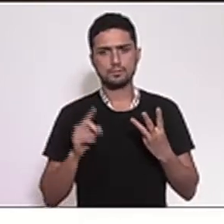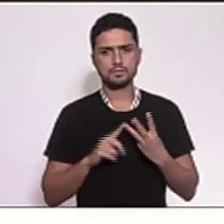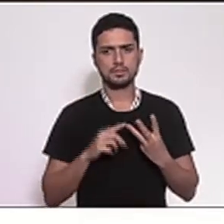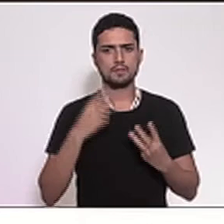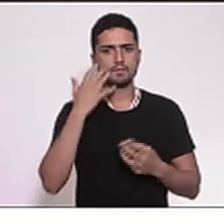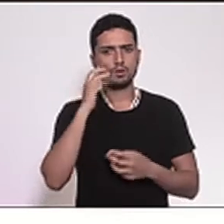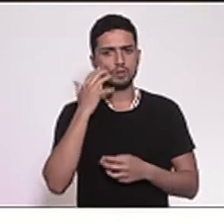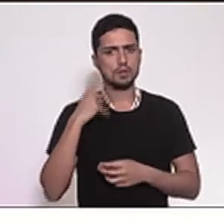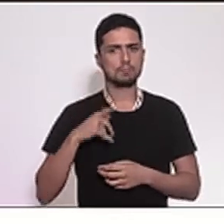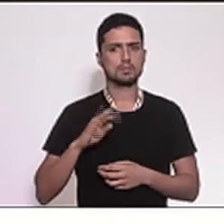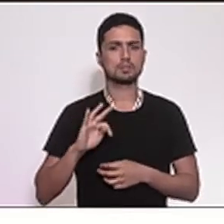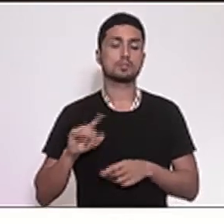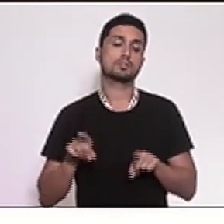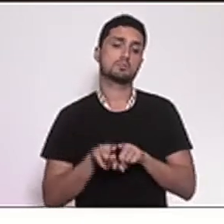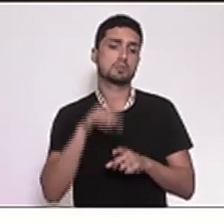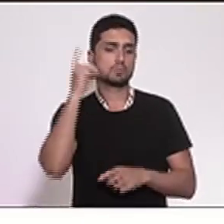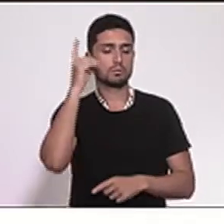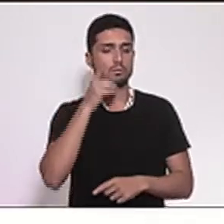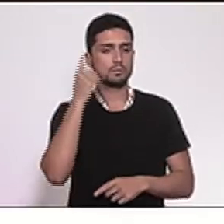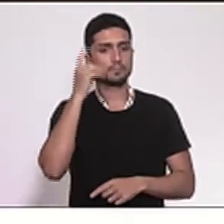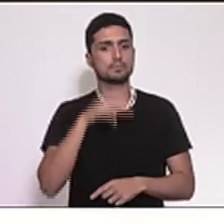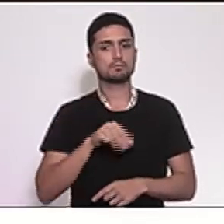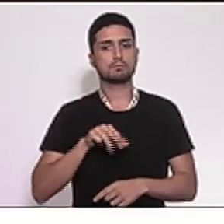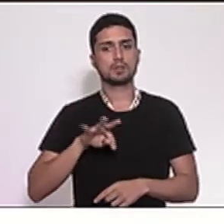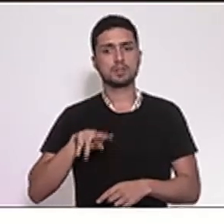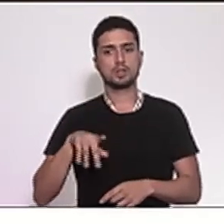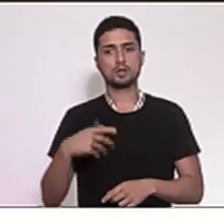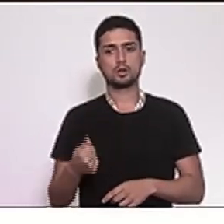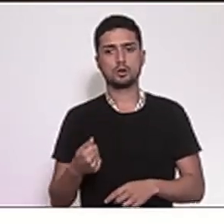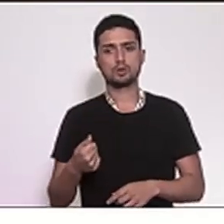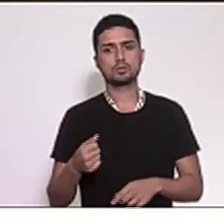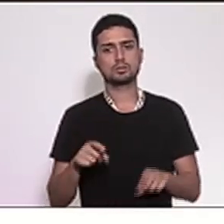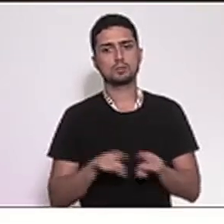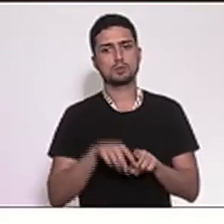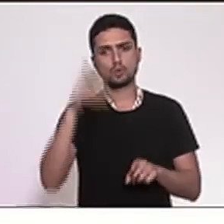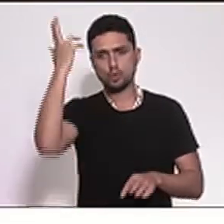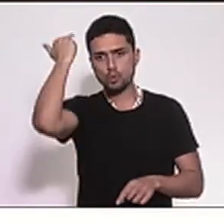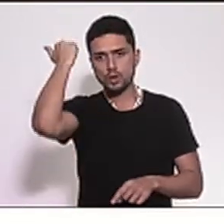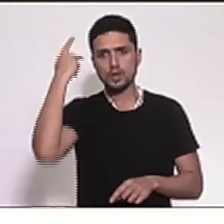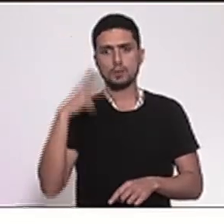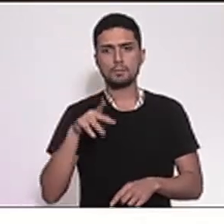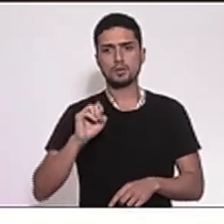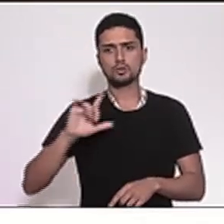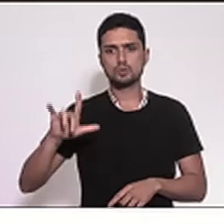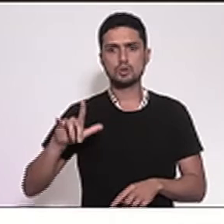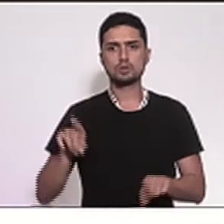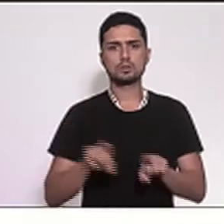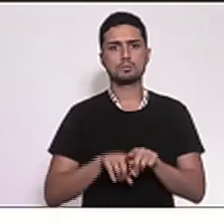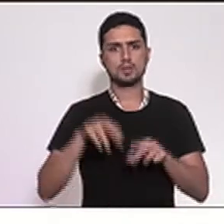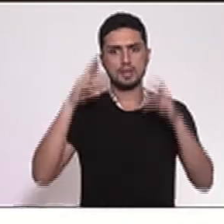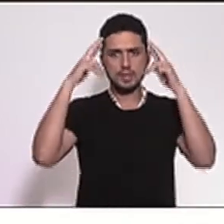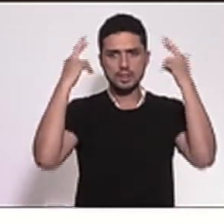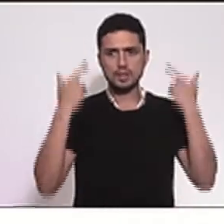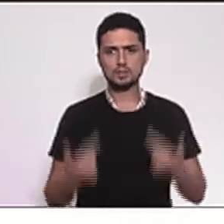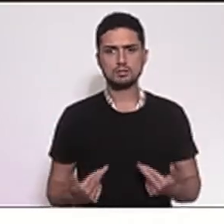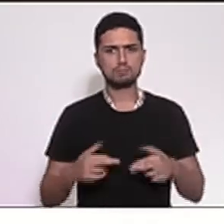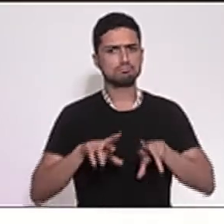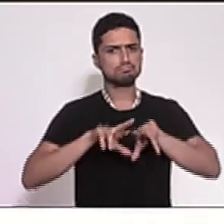do PT, deputado Marta Rocha, do PDT, deputado Eliomar Coelho, do PSOL, deputada Renata Souza,